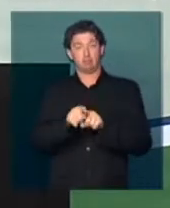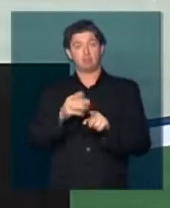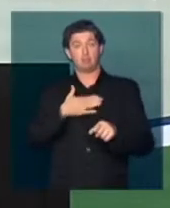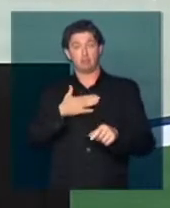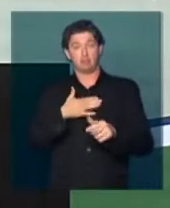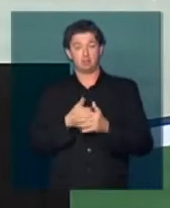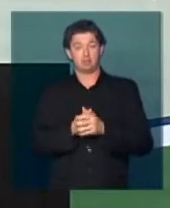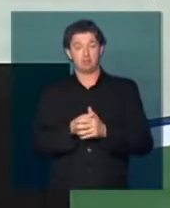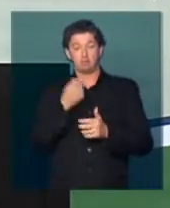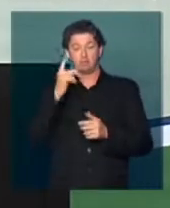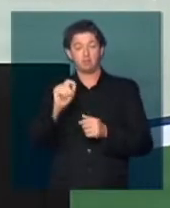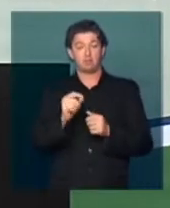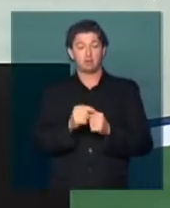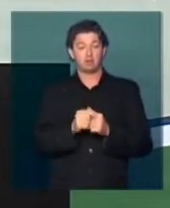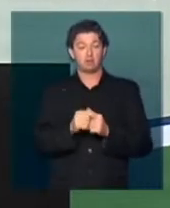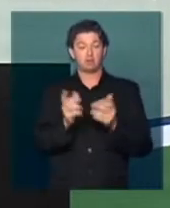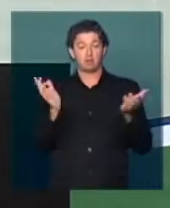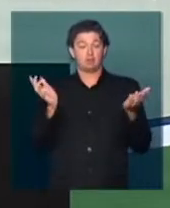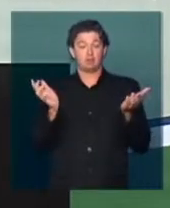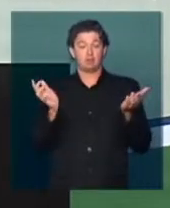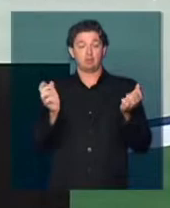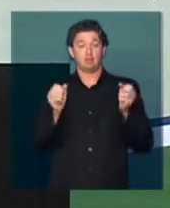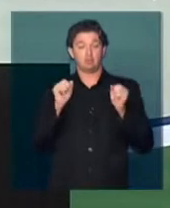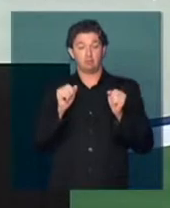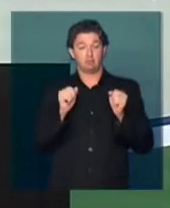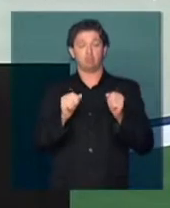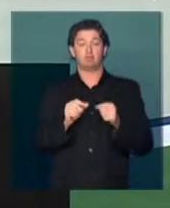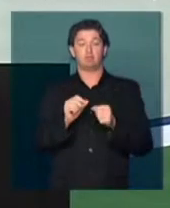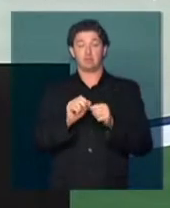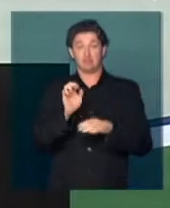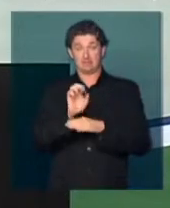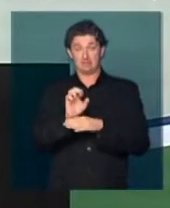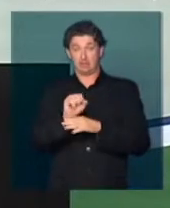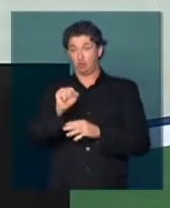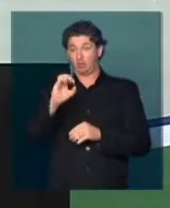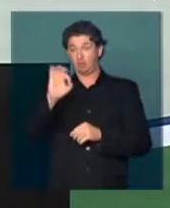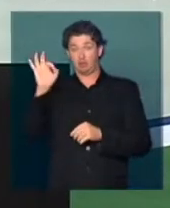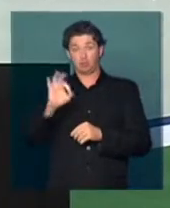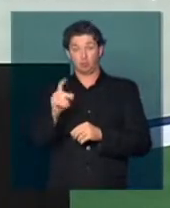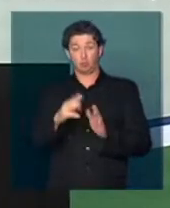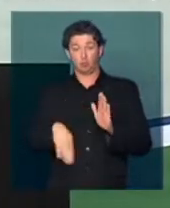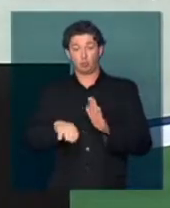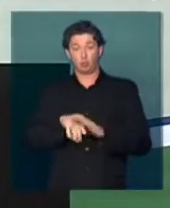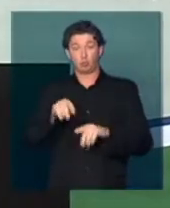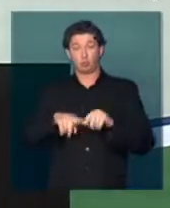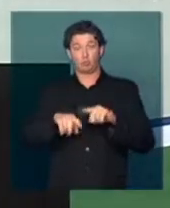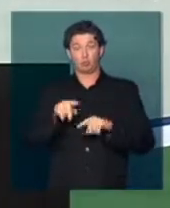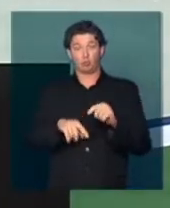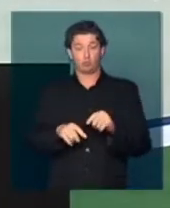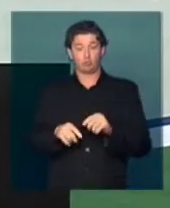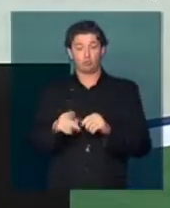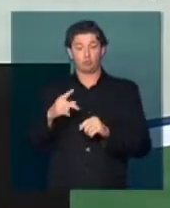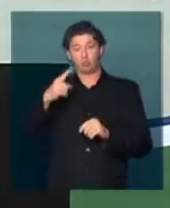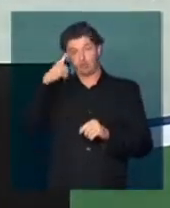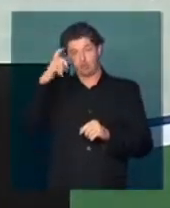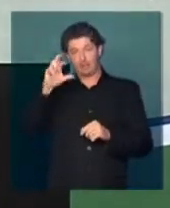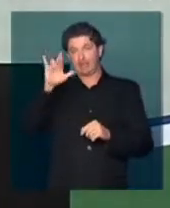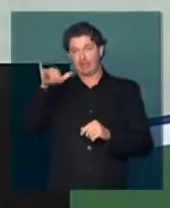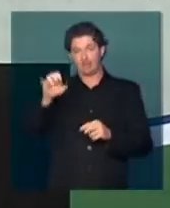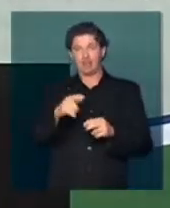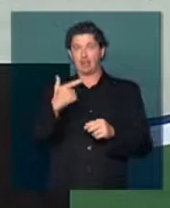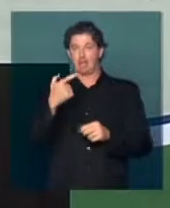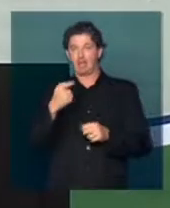autoria, onde vai poder passar para os Estados 80% de todos os produtos do crime,